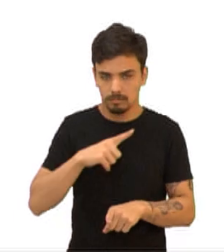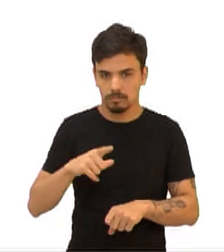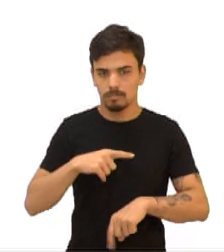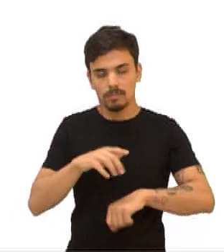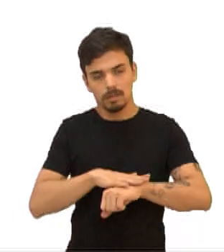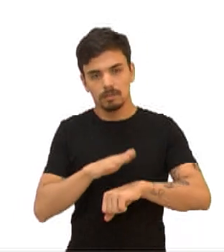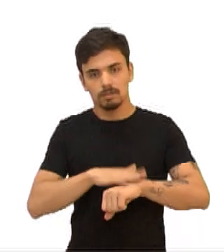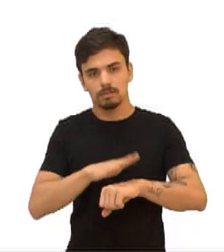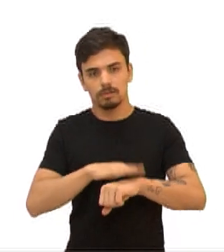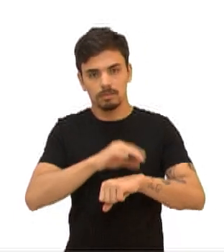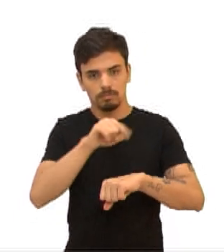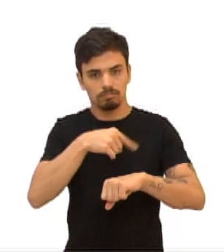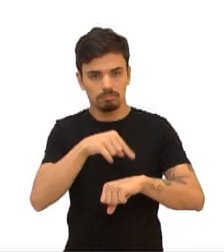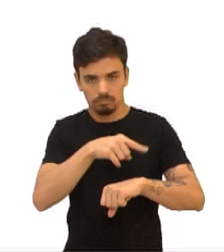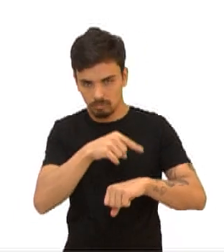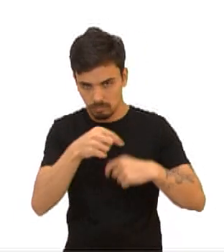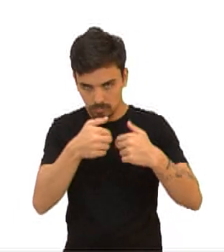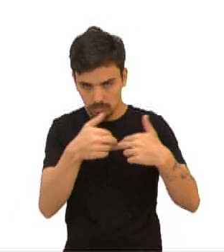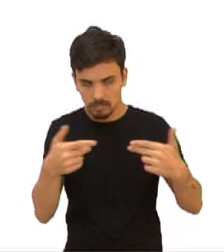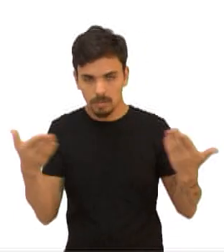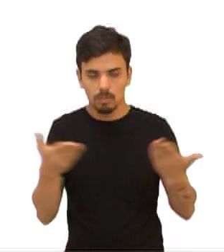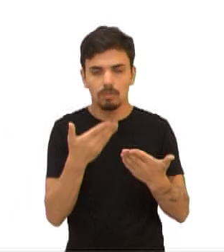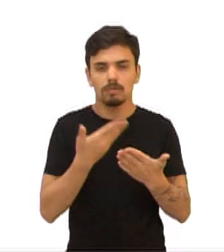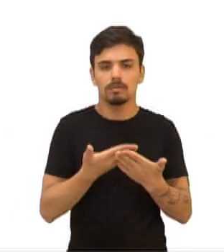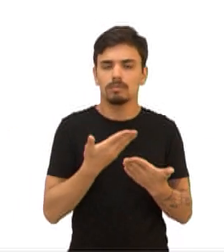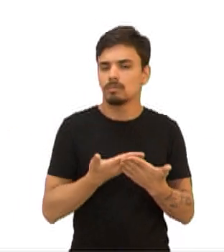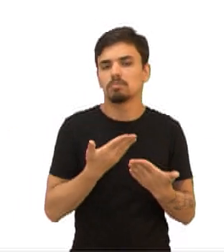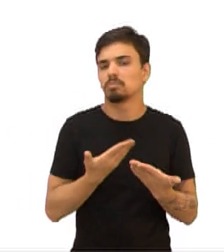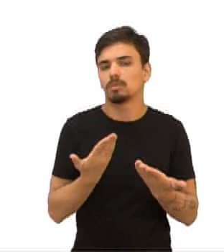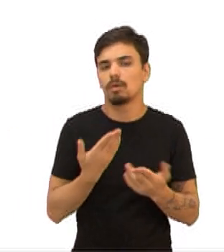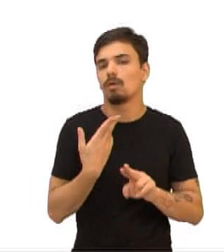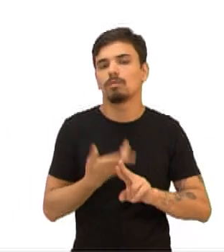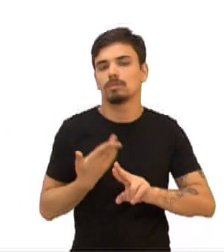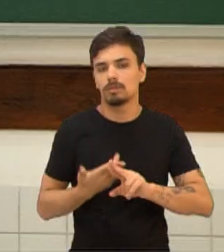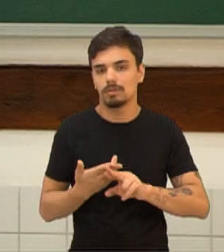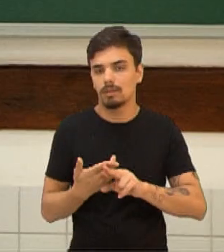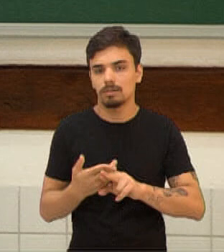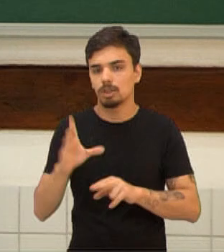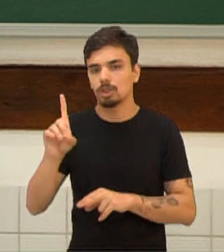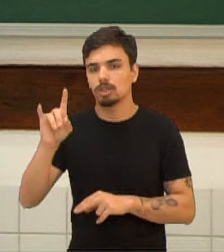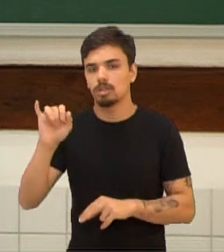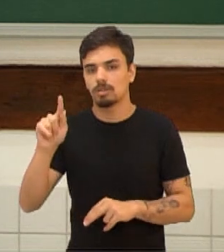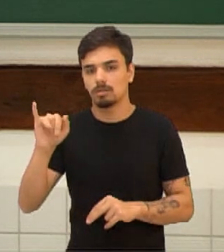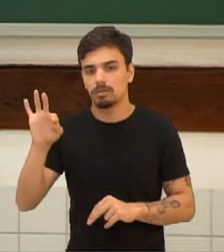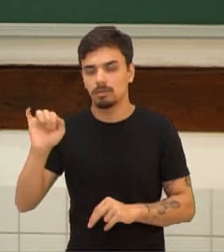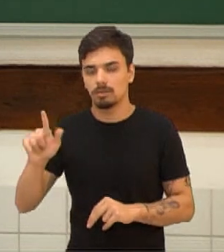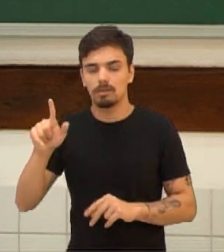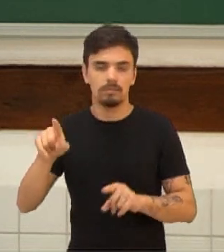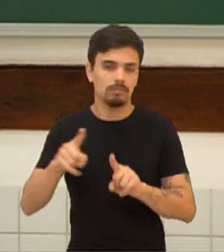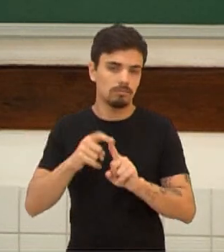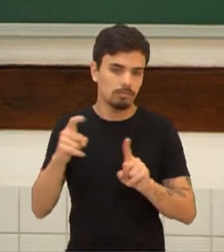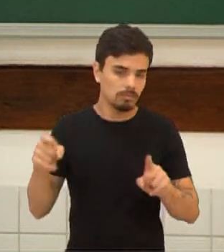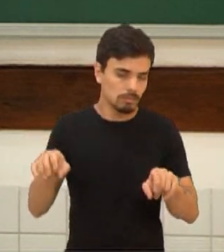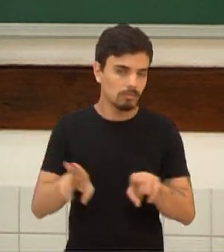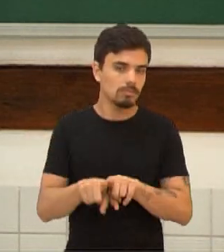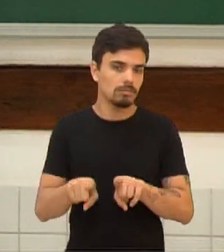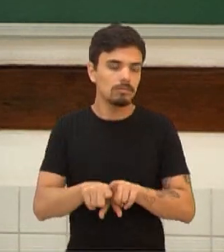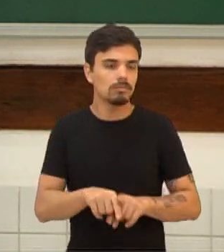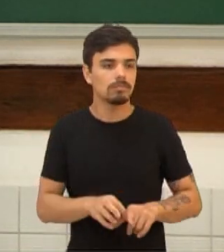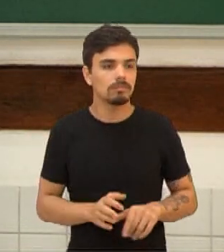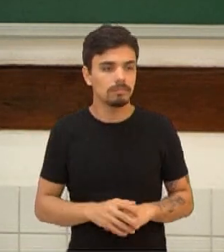temporização analógica. Hoje, a gente usa tudo digital, né? Tem um programinha que faz a temporização,